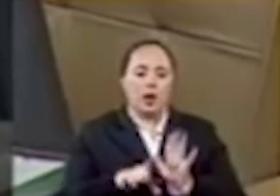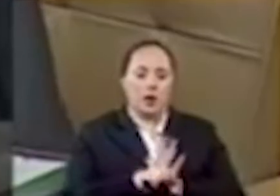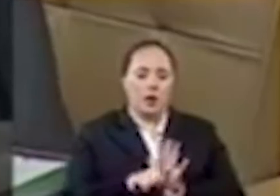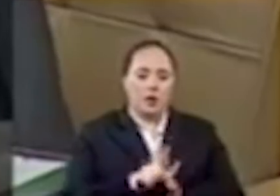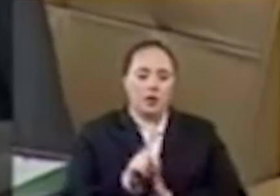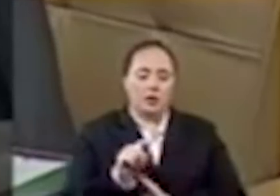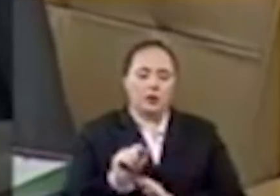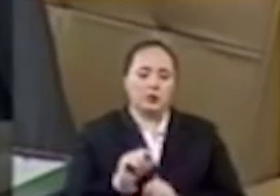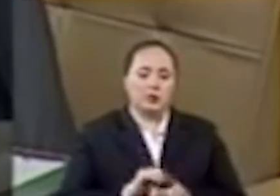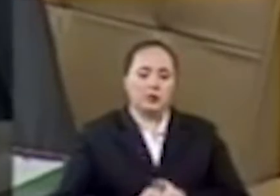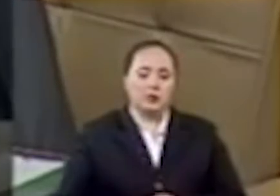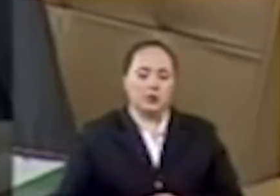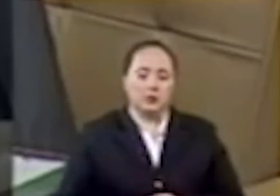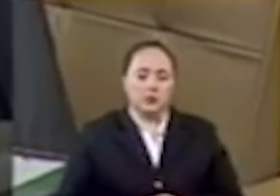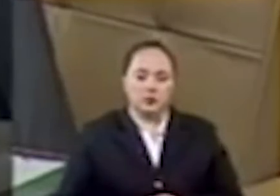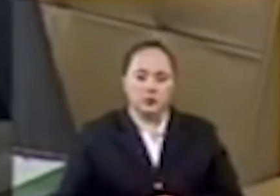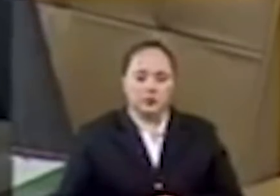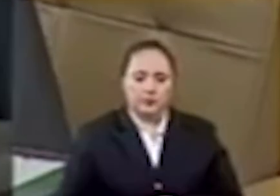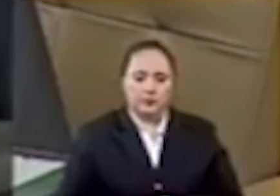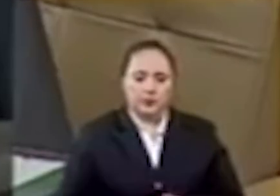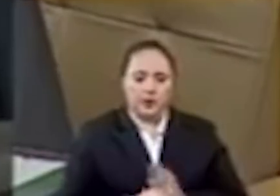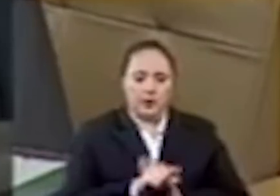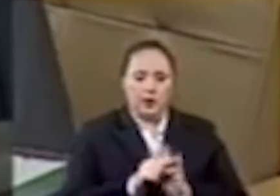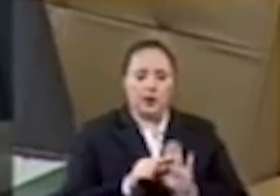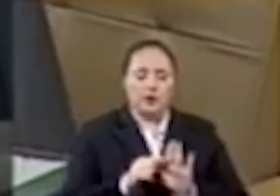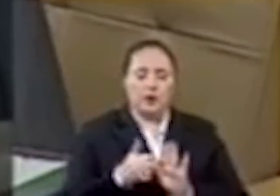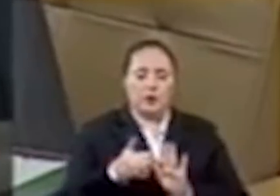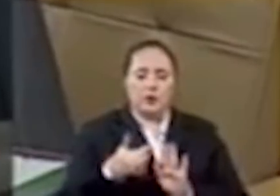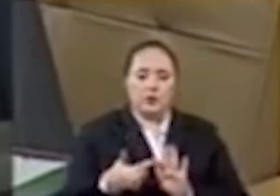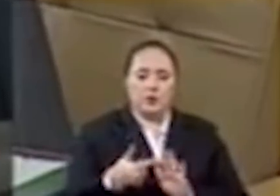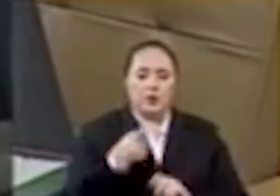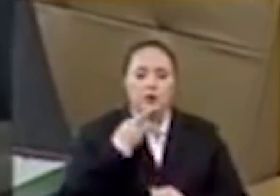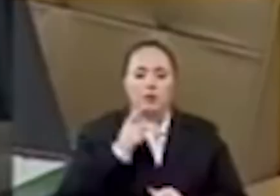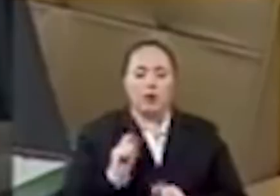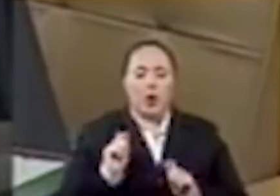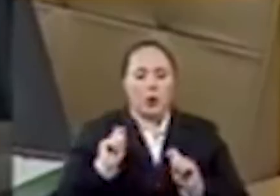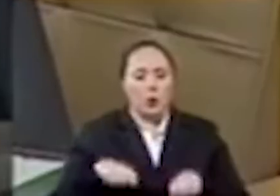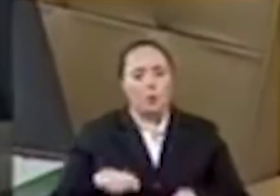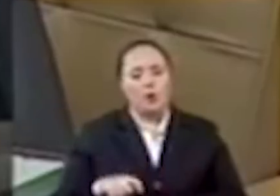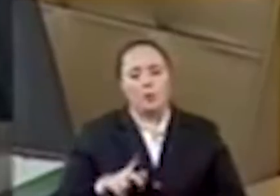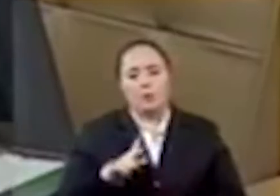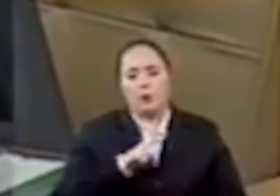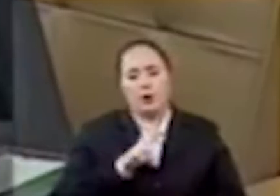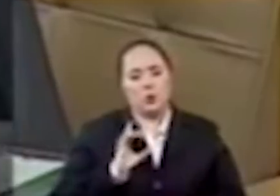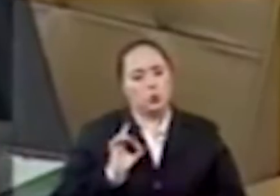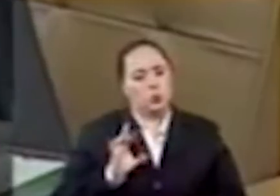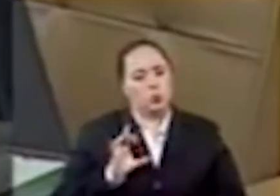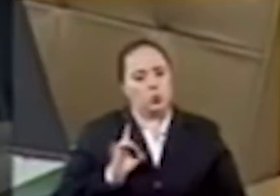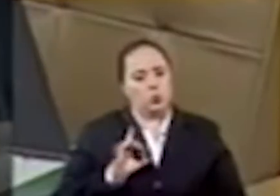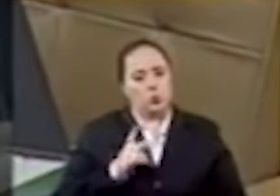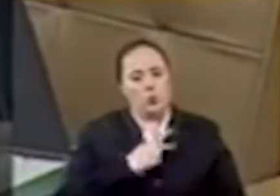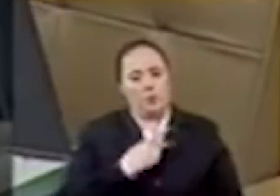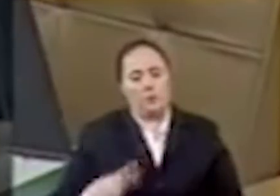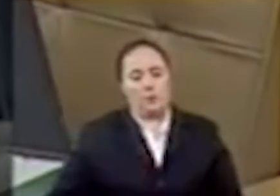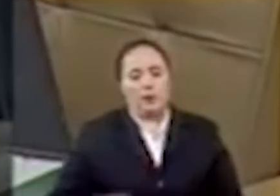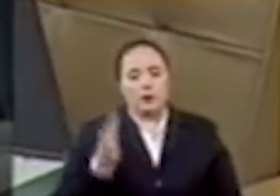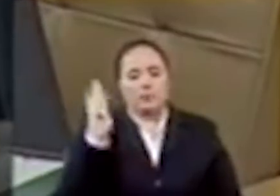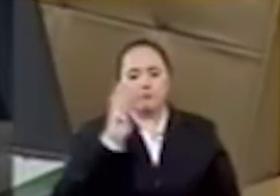a atribuir, em seu inciso 12, a competência privativa do Presidente da